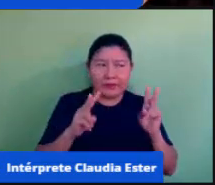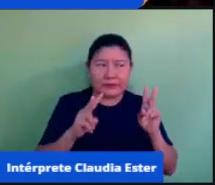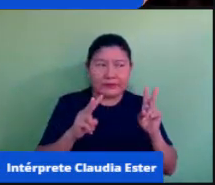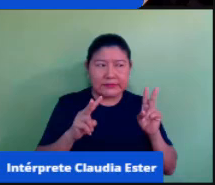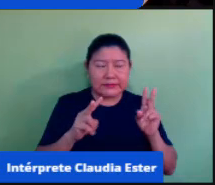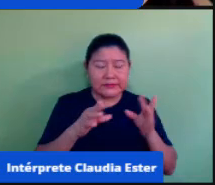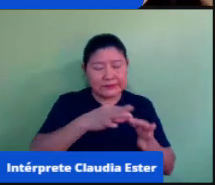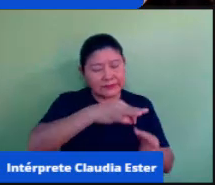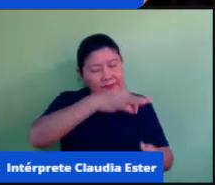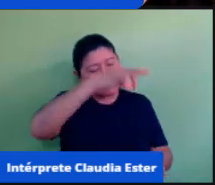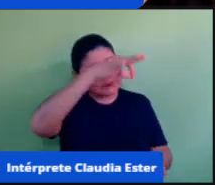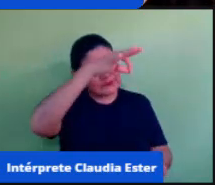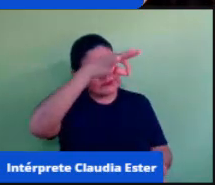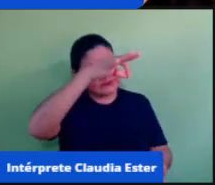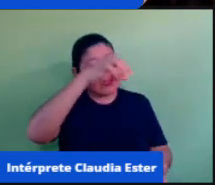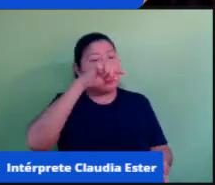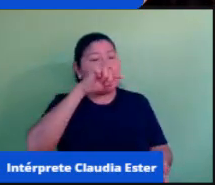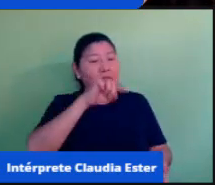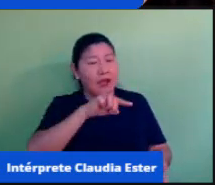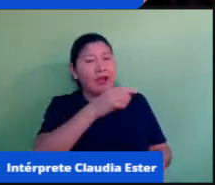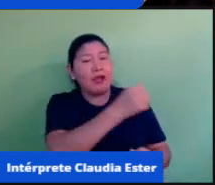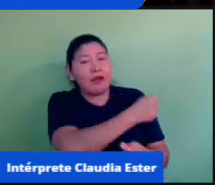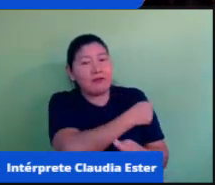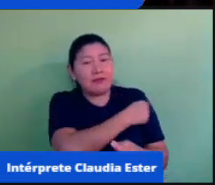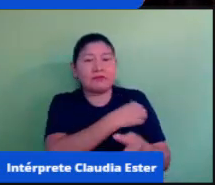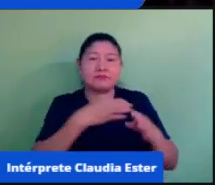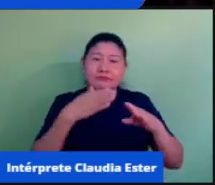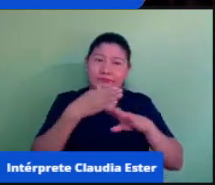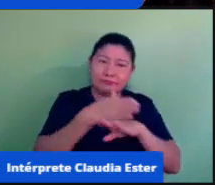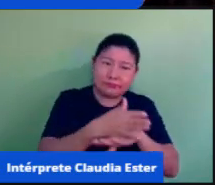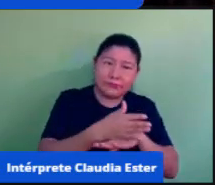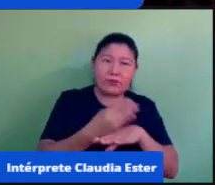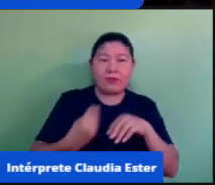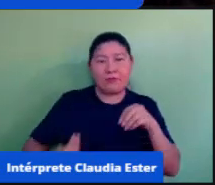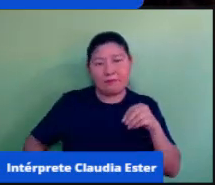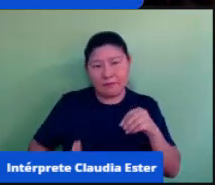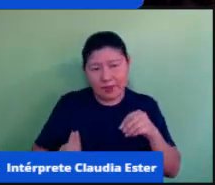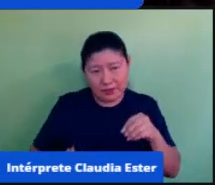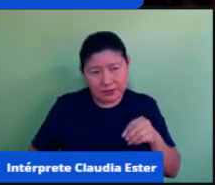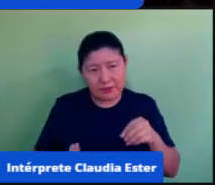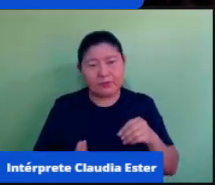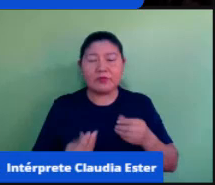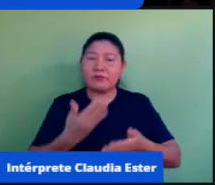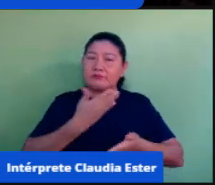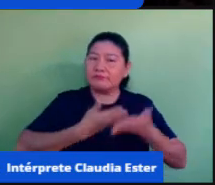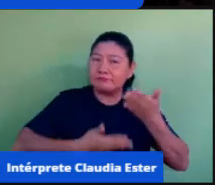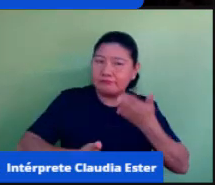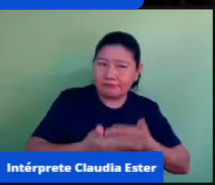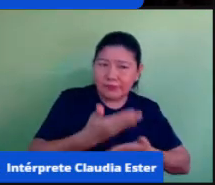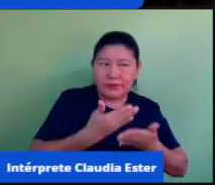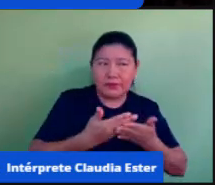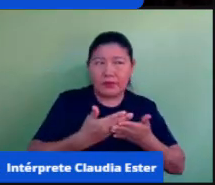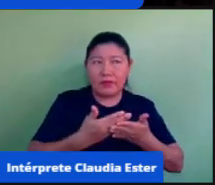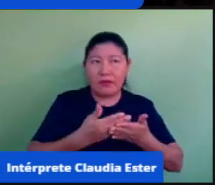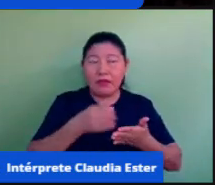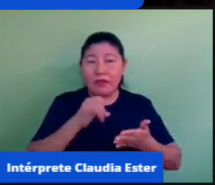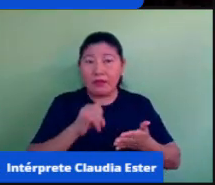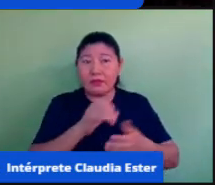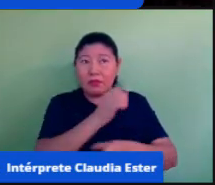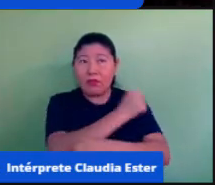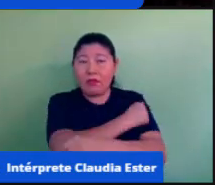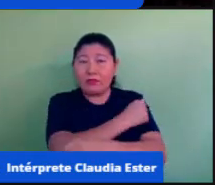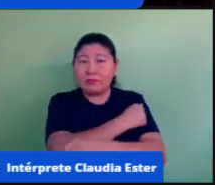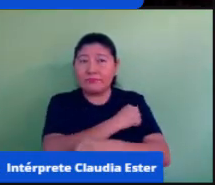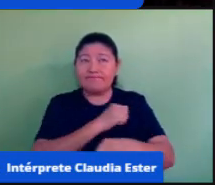completa de quem está interagindo, de quem está participando, de quem que está muito ausente, que está